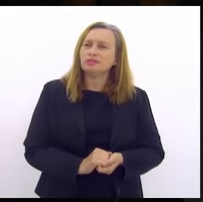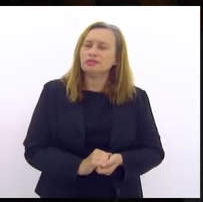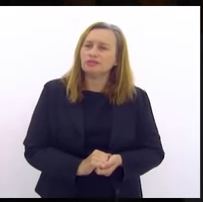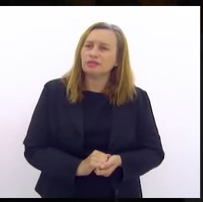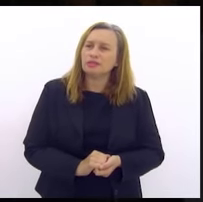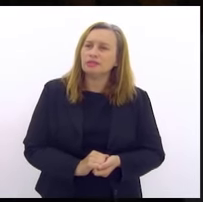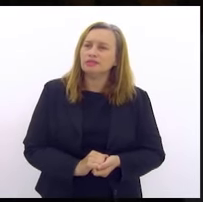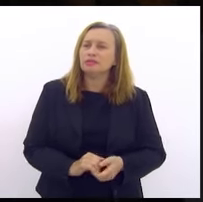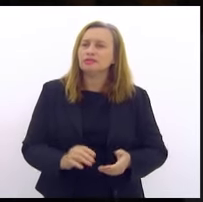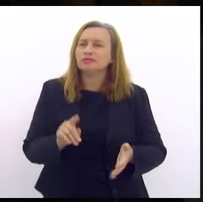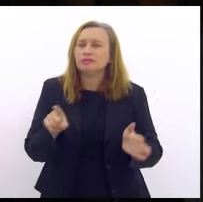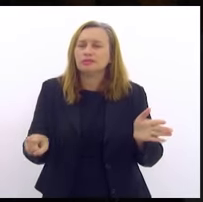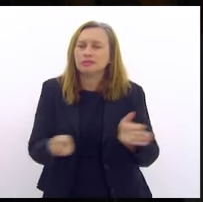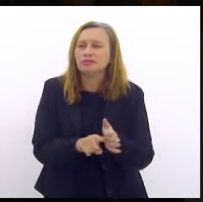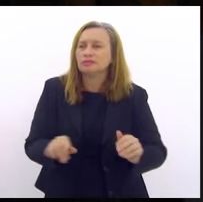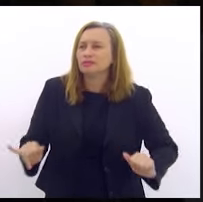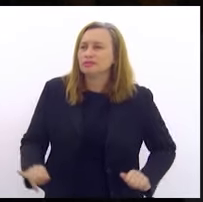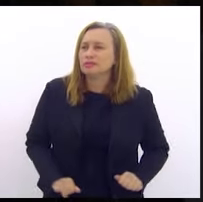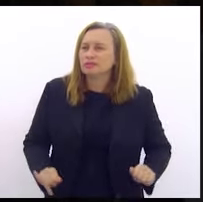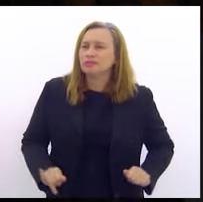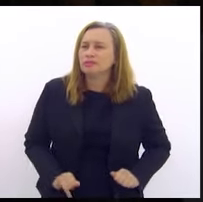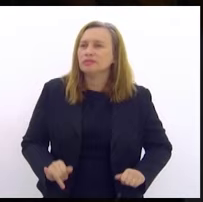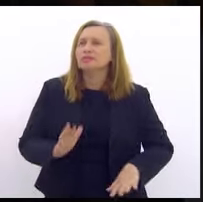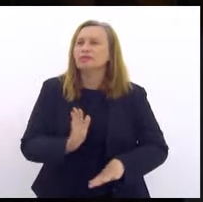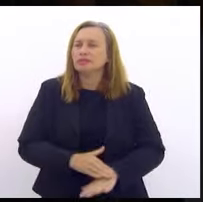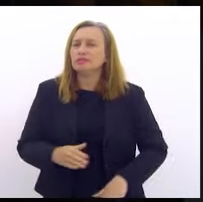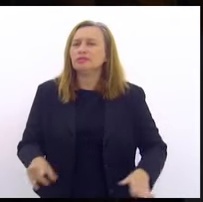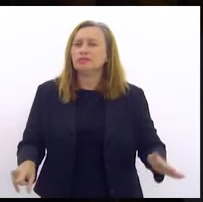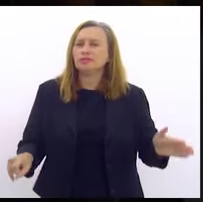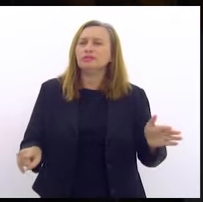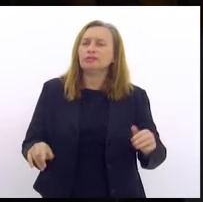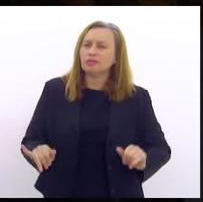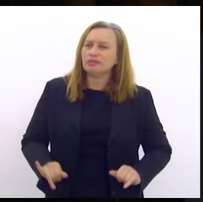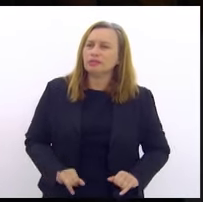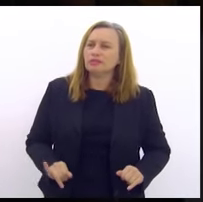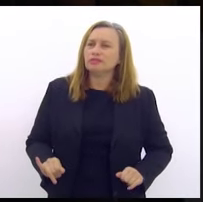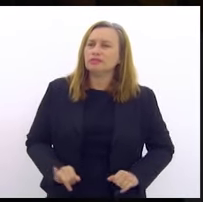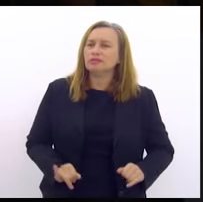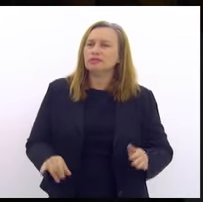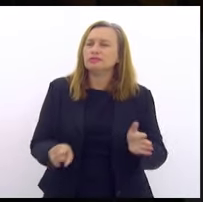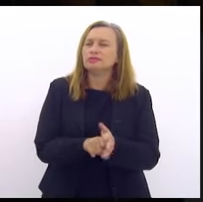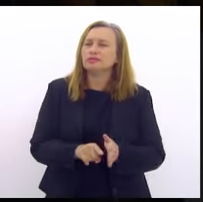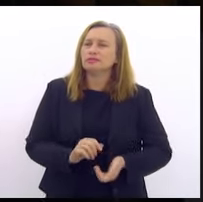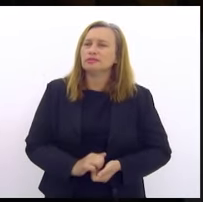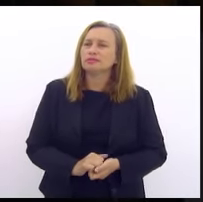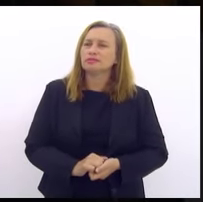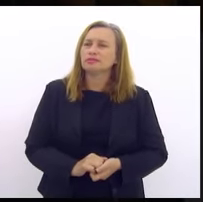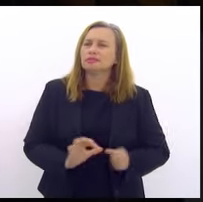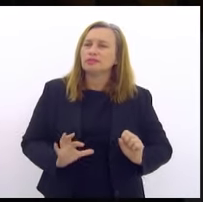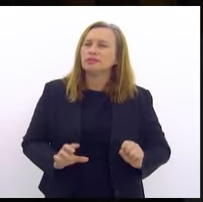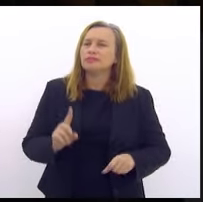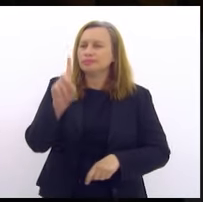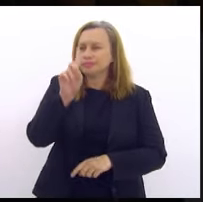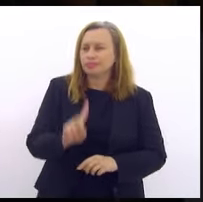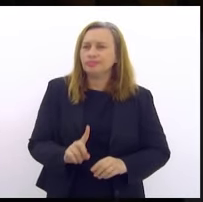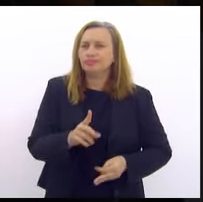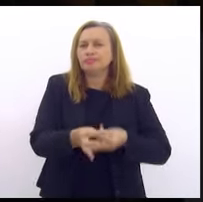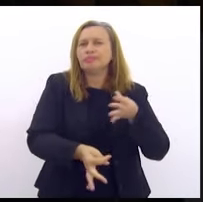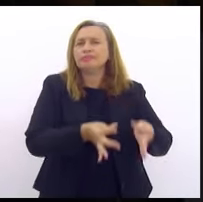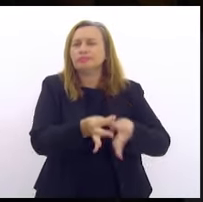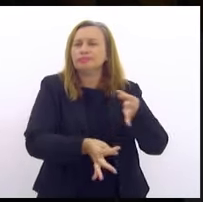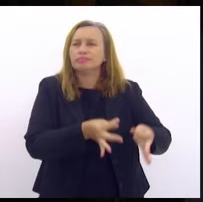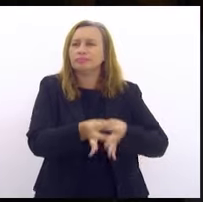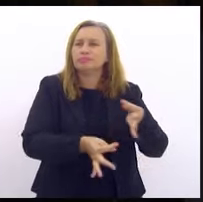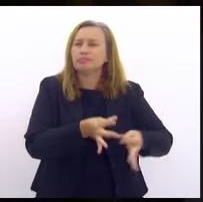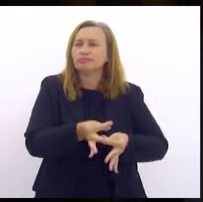enfrentar o sofrimento. Não vamos gerar mais sofrimento para essa população que está em situação de rua. Vamos garantir o direito ao tratamento e não